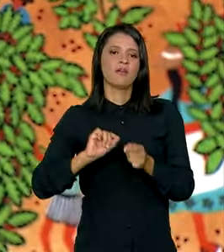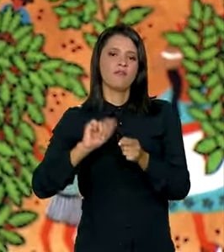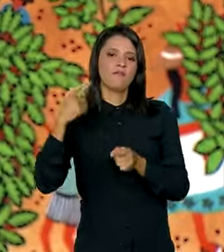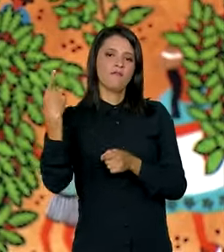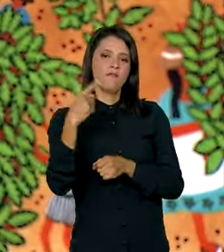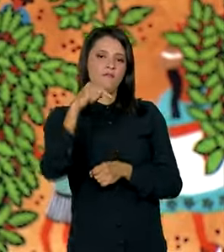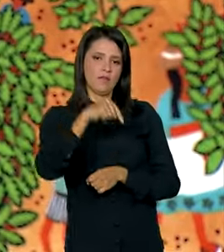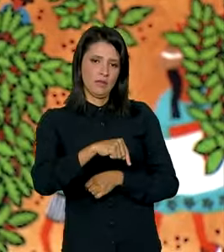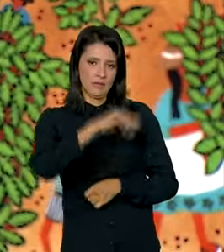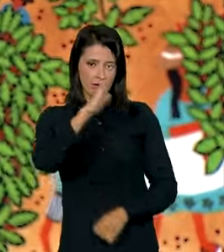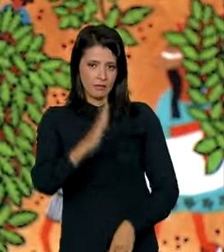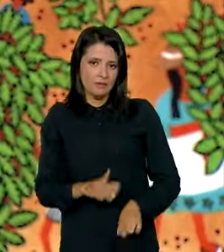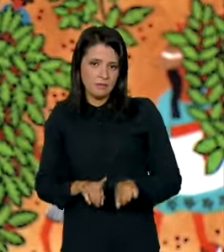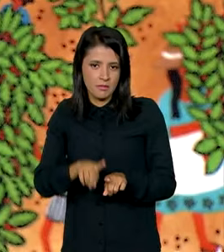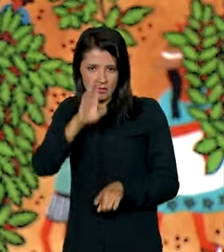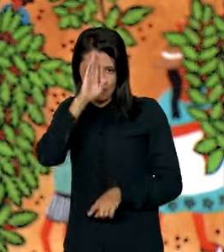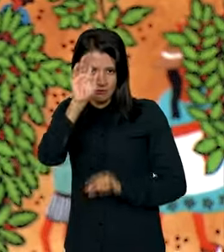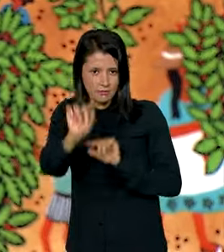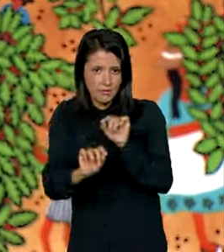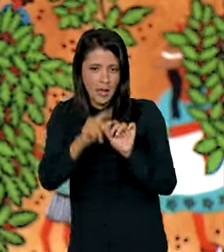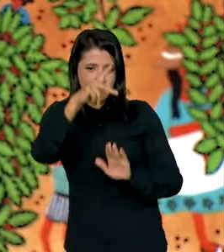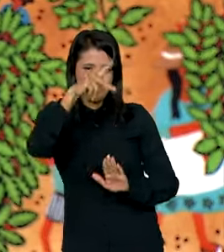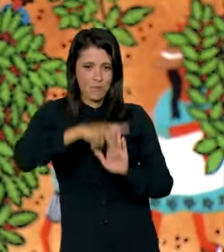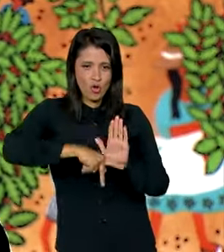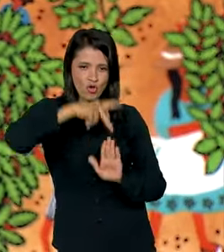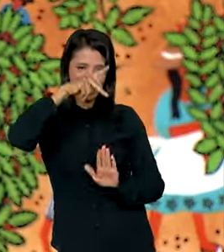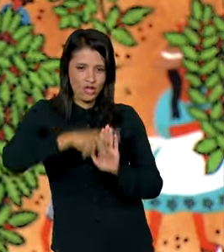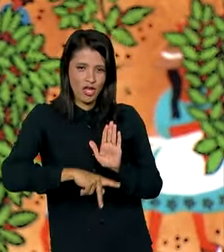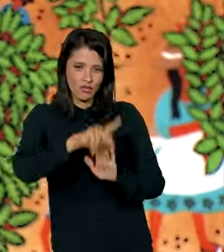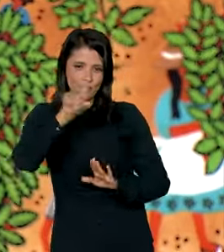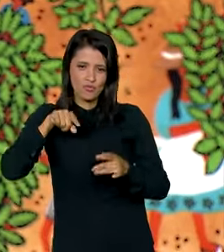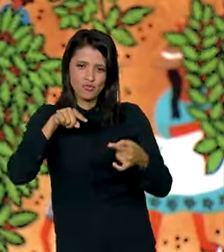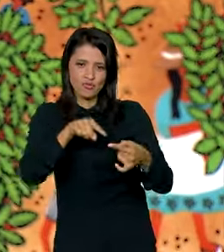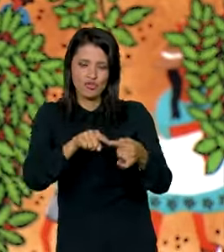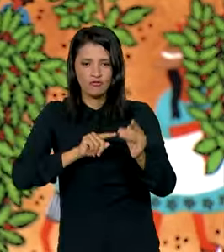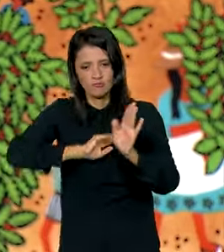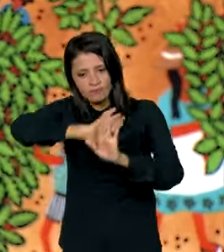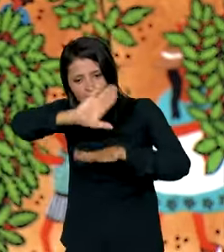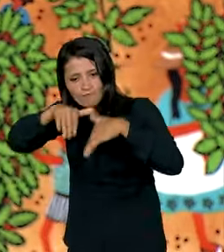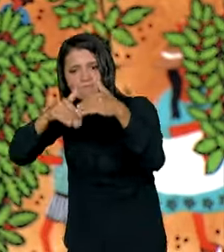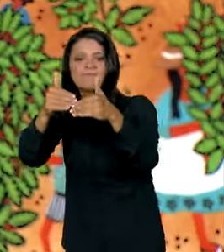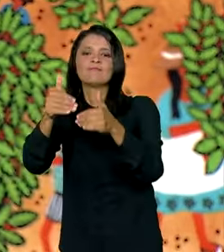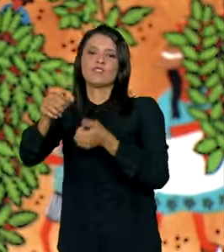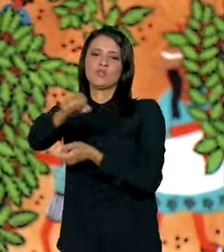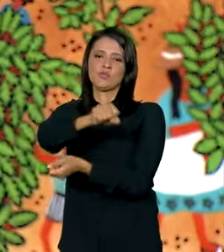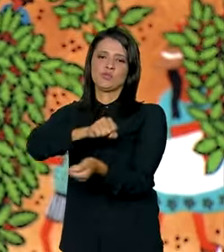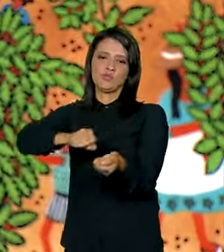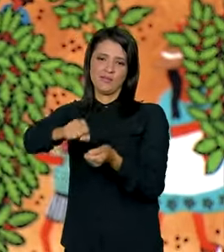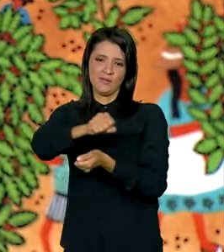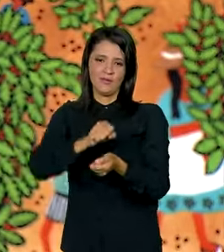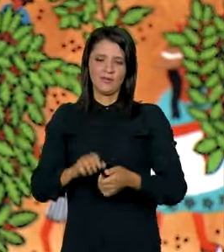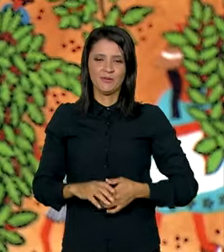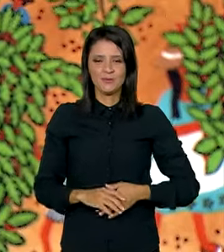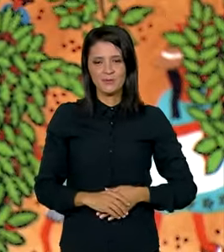realizados aqui, principalmente em projetos que buscam o desenvolvimento sustentável.